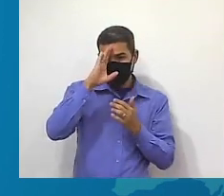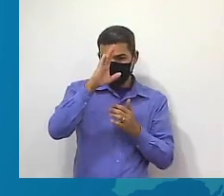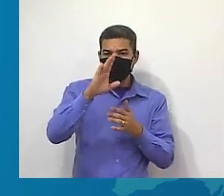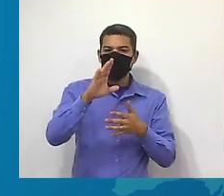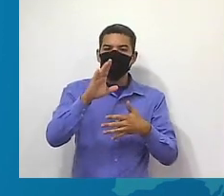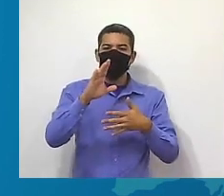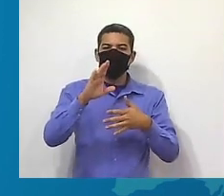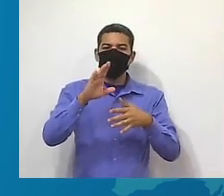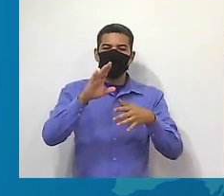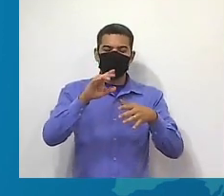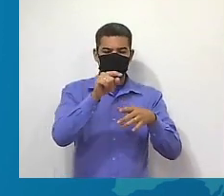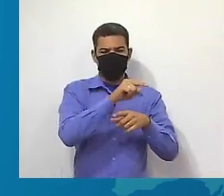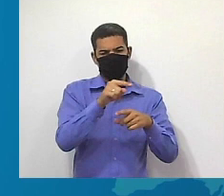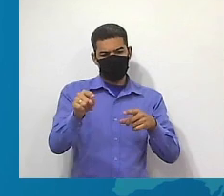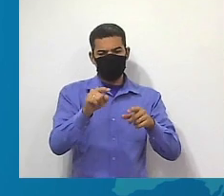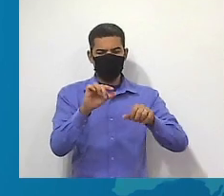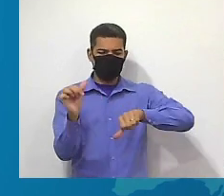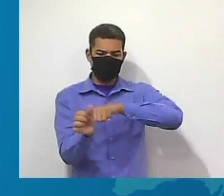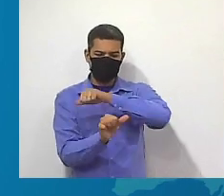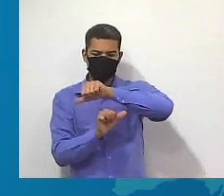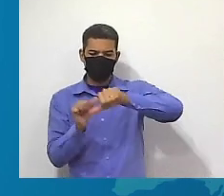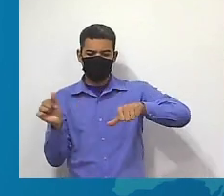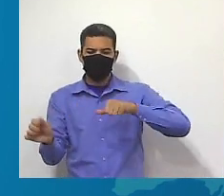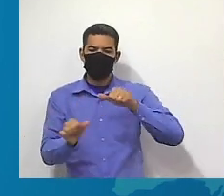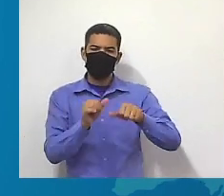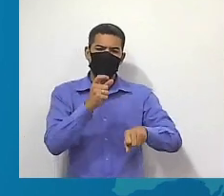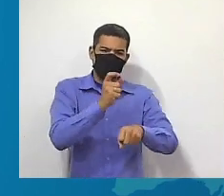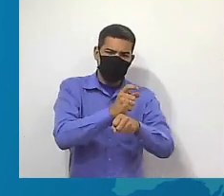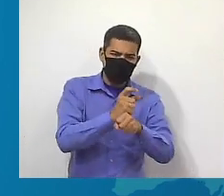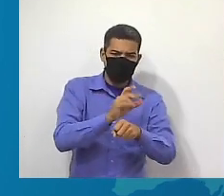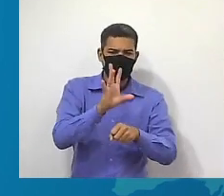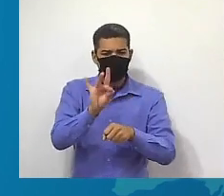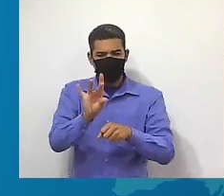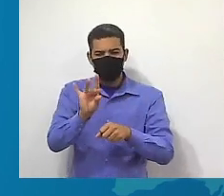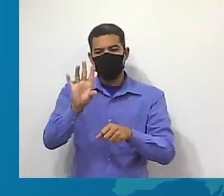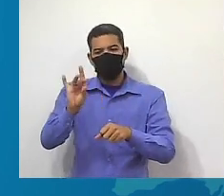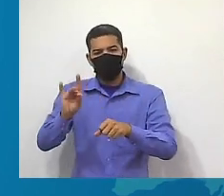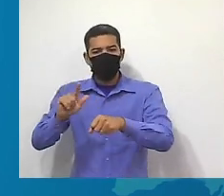as transições de um para o outro, de sólido para líquido, de líquido para